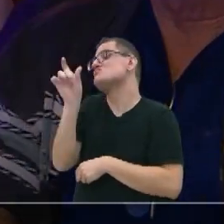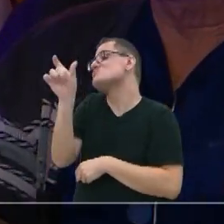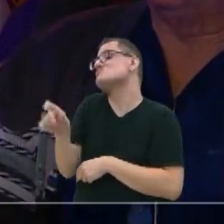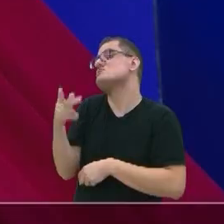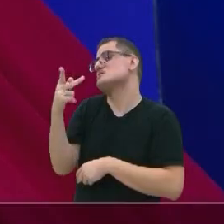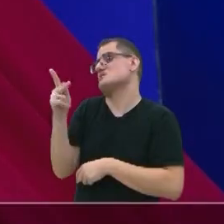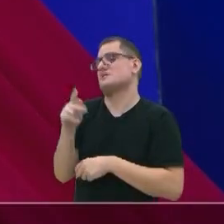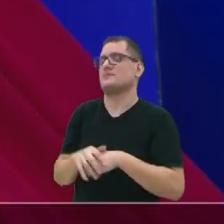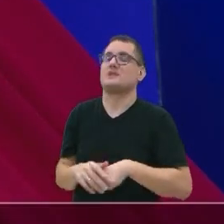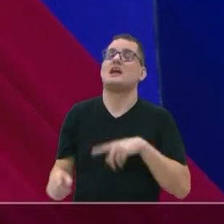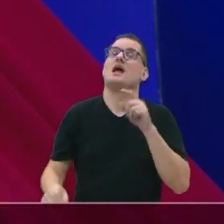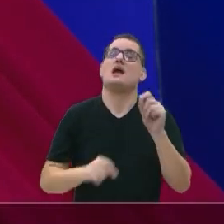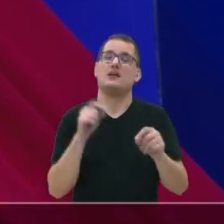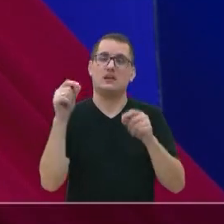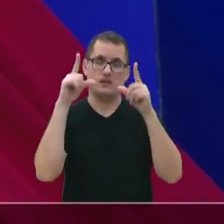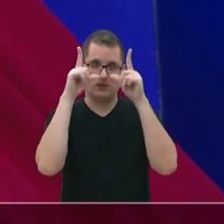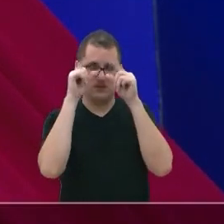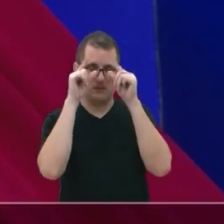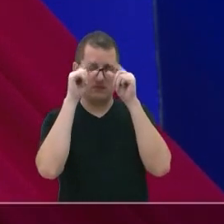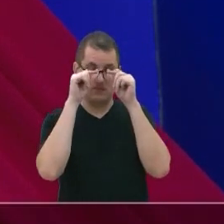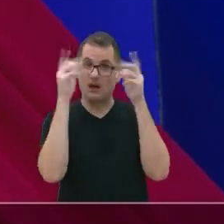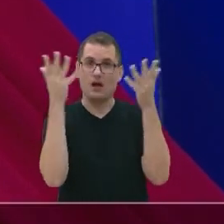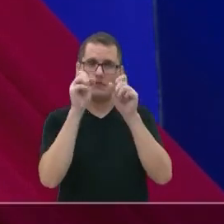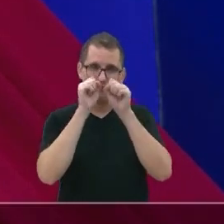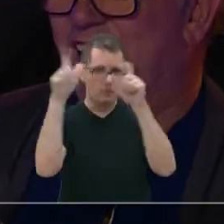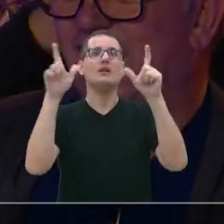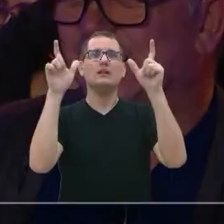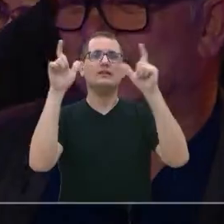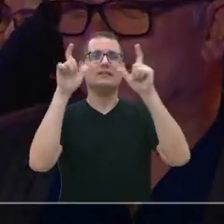Quem estava dormindo acordou, eu acho.